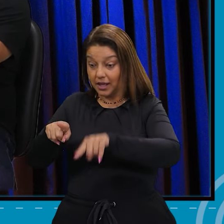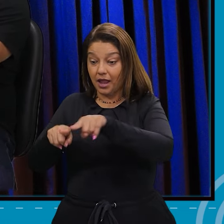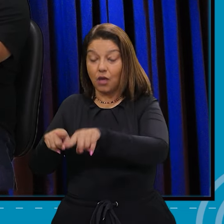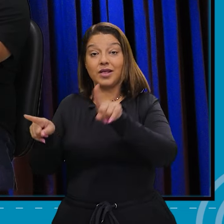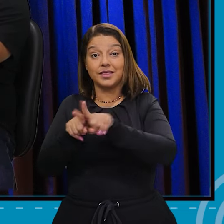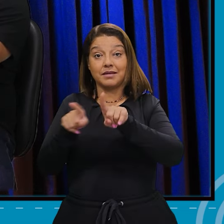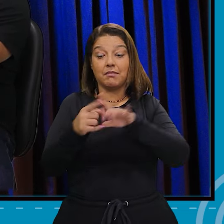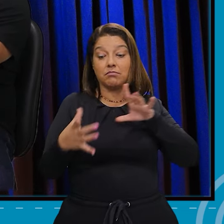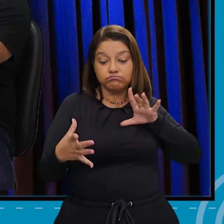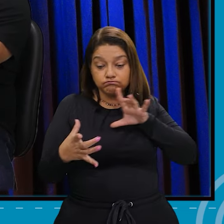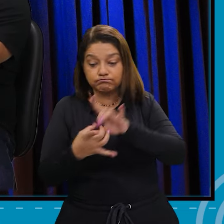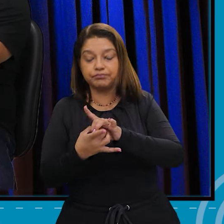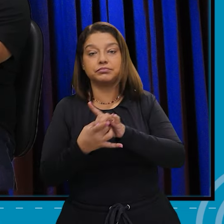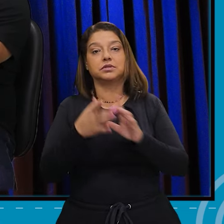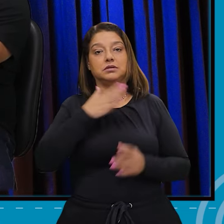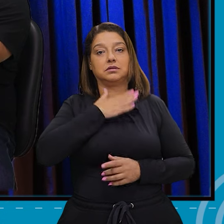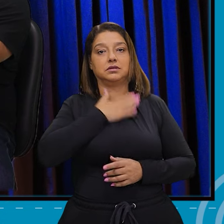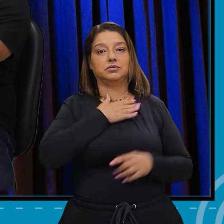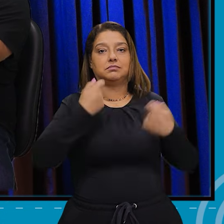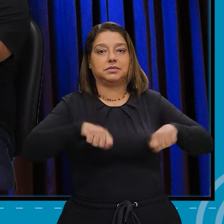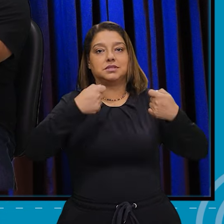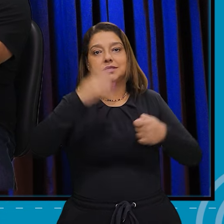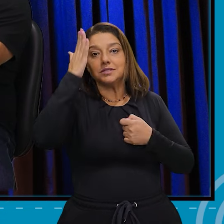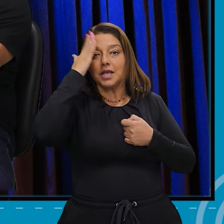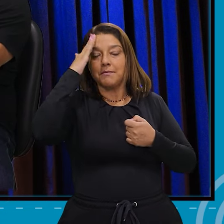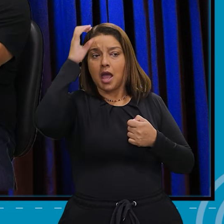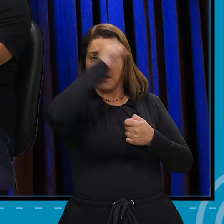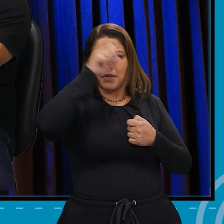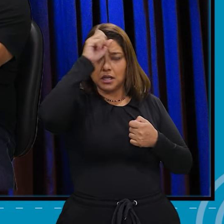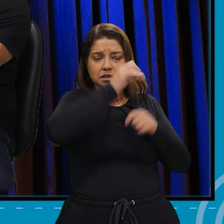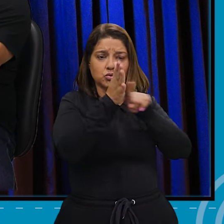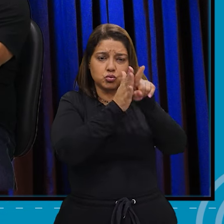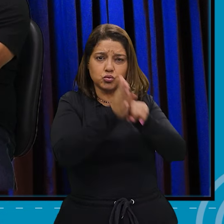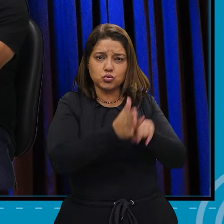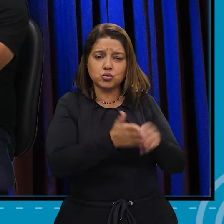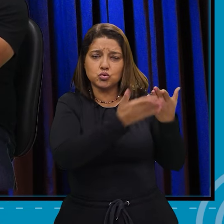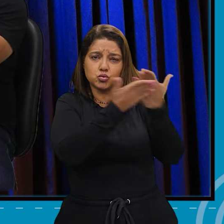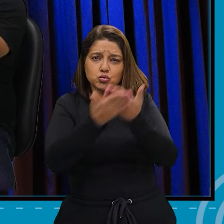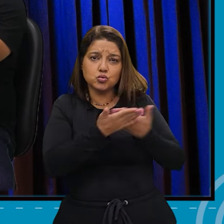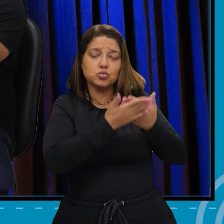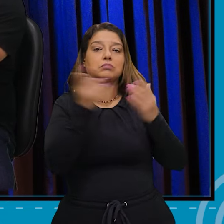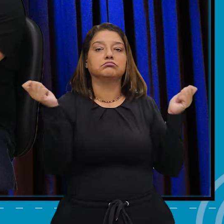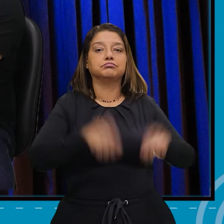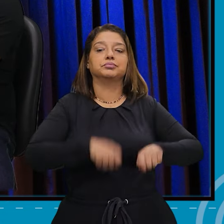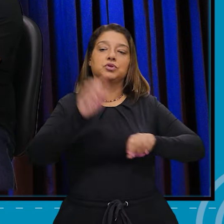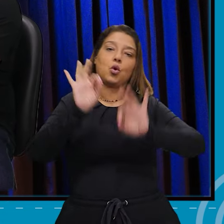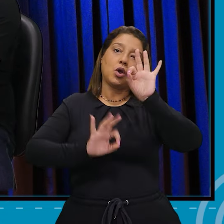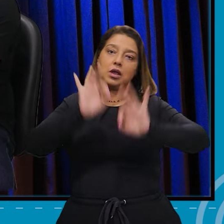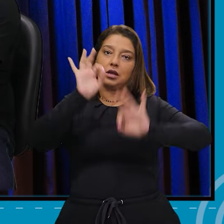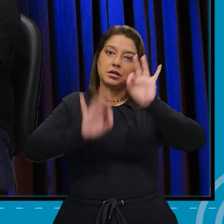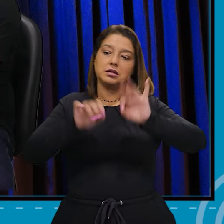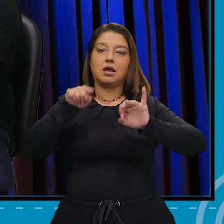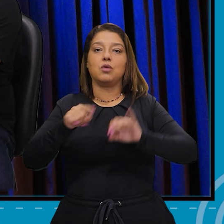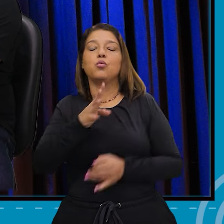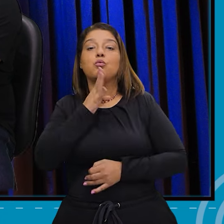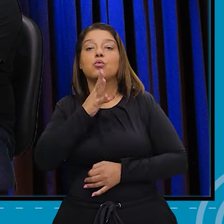aos materiais, é a organização com princípios curriculares, para que a gente possa organizar esse conhecimento de luta